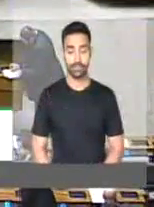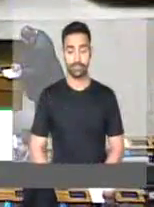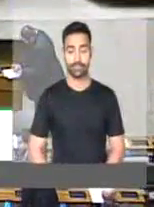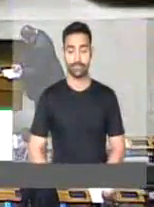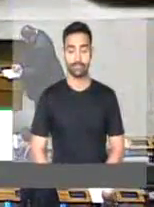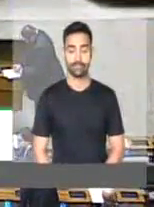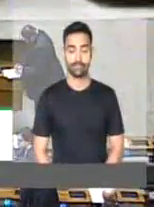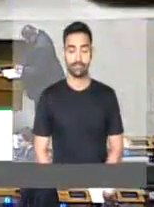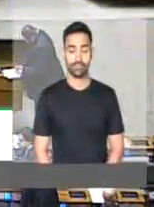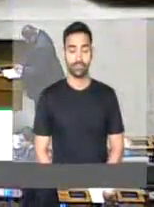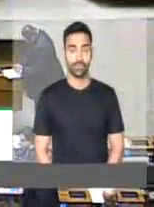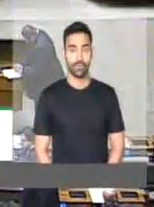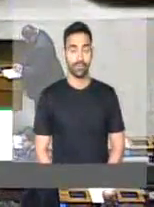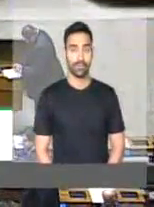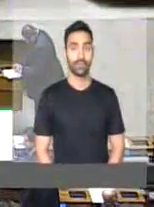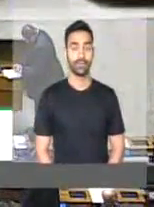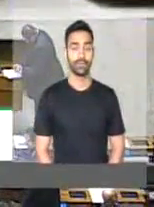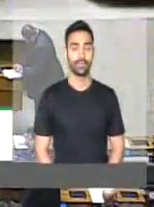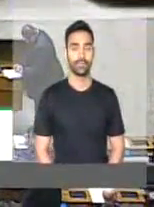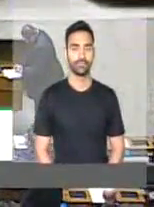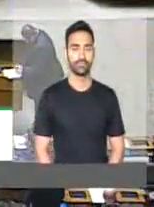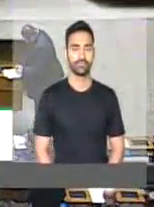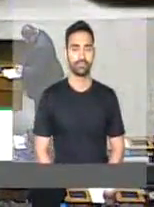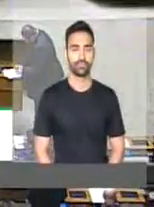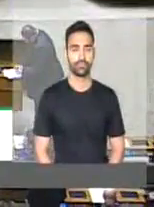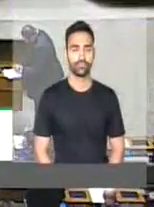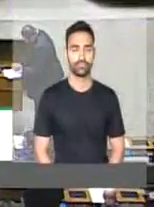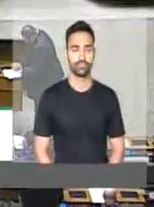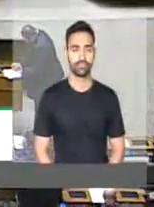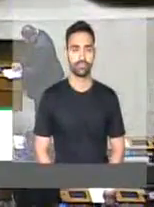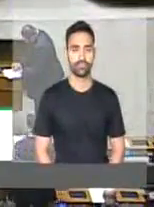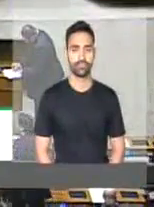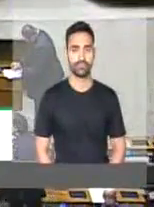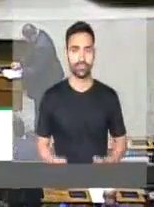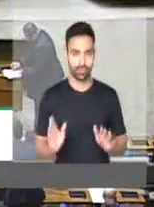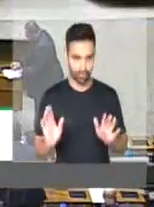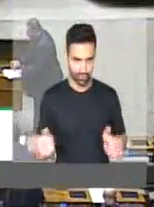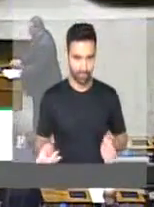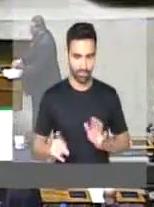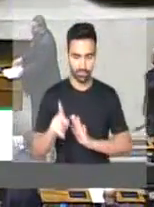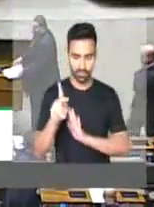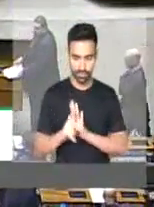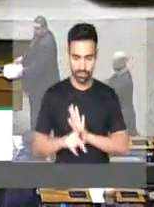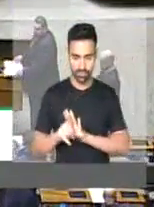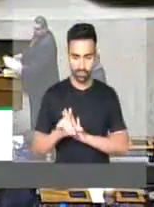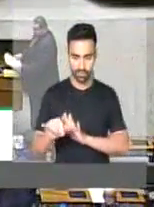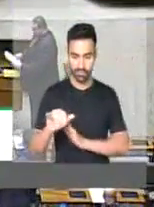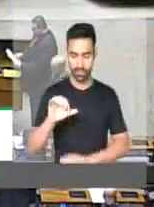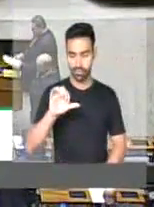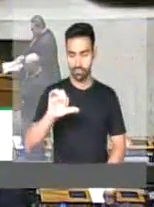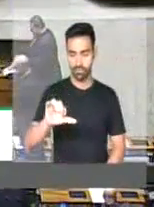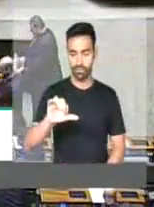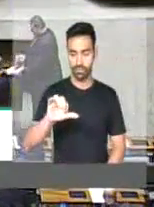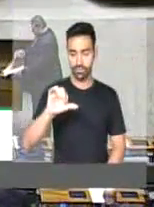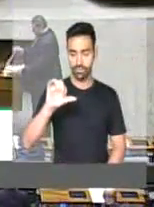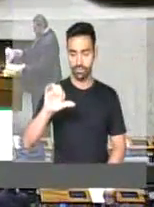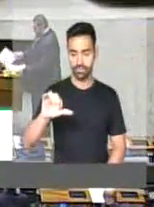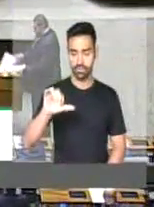Senhora Presidente, nós protocolamos na Câmara dos Deputados o projeto de lei